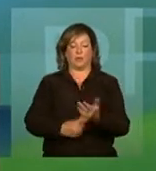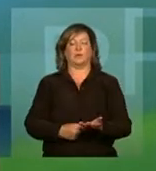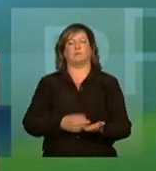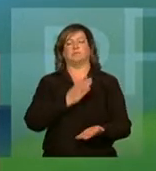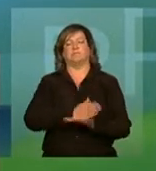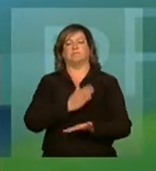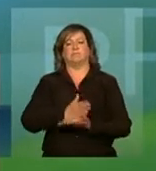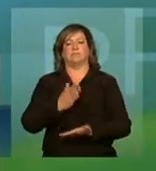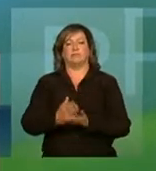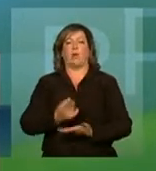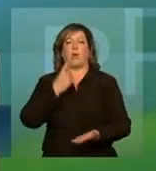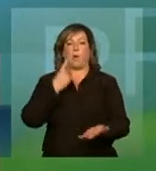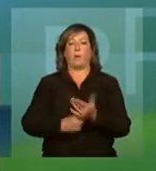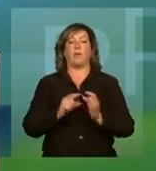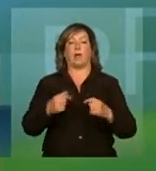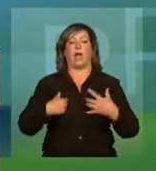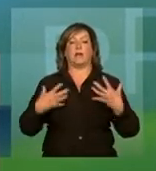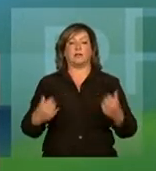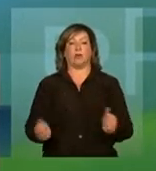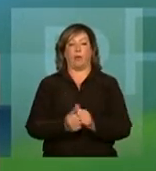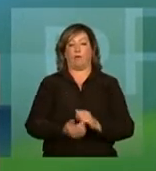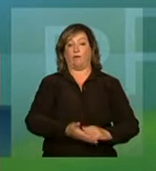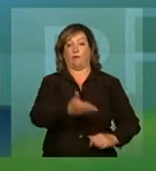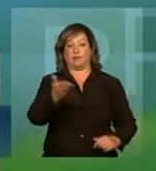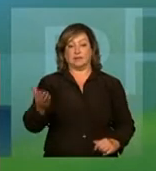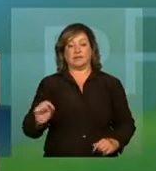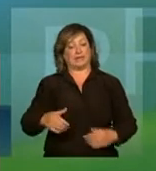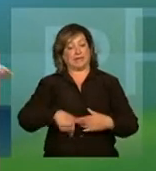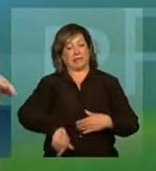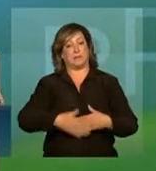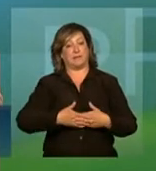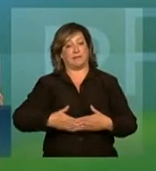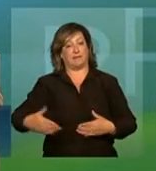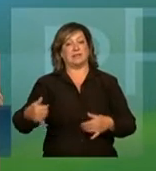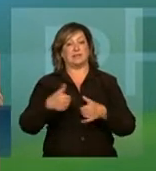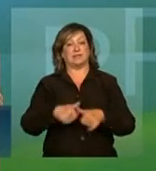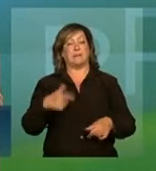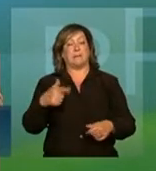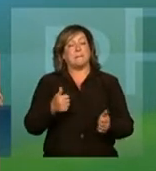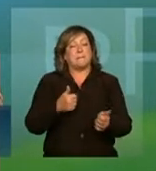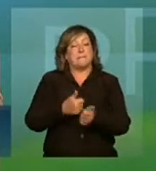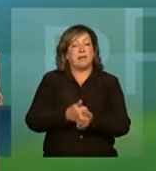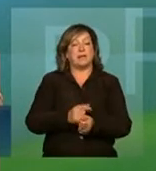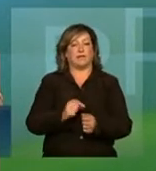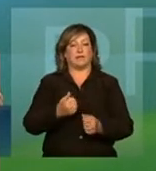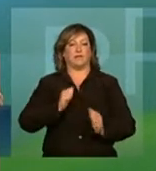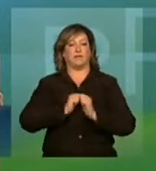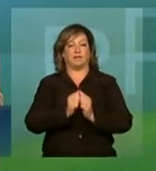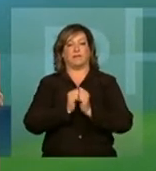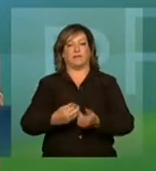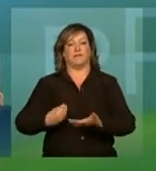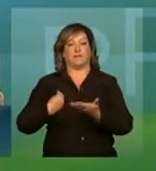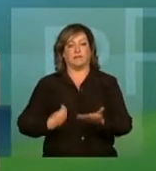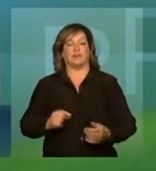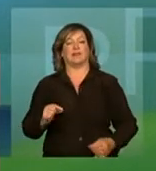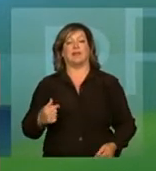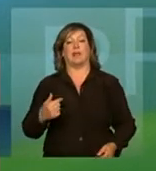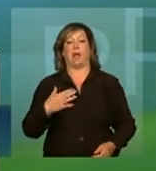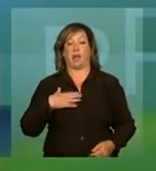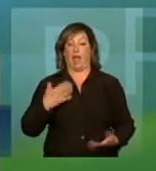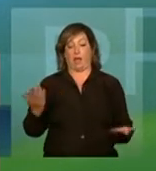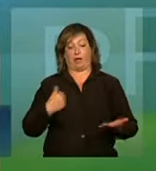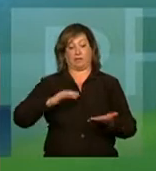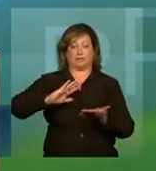a ponto os compromissos que assumi com vocês e daqui para frente estaremos mais próximos na convivência. Ao meu